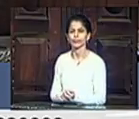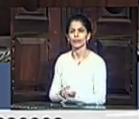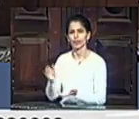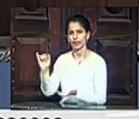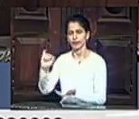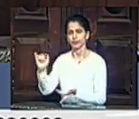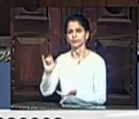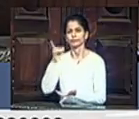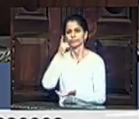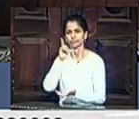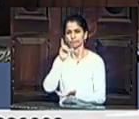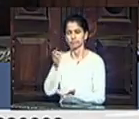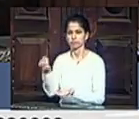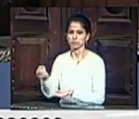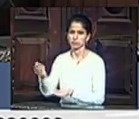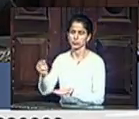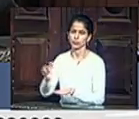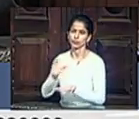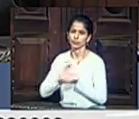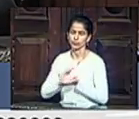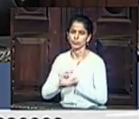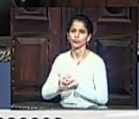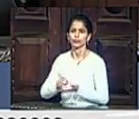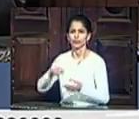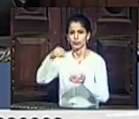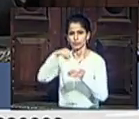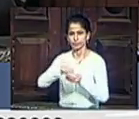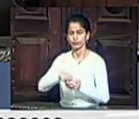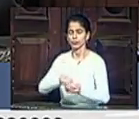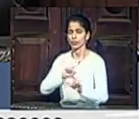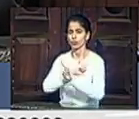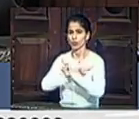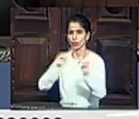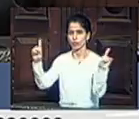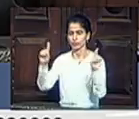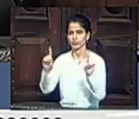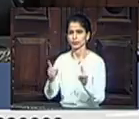arrecadação. Da mesma forma que eu vou votar contra aqui,